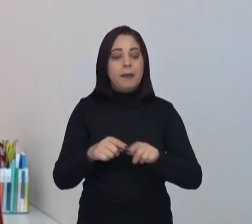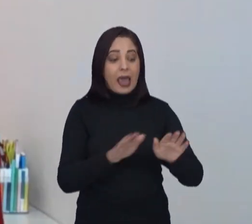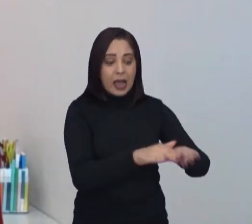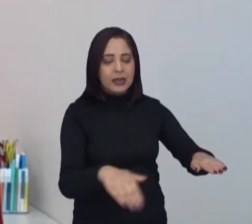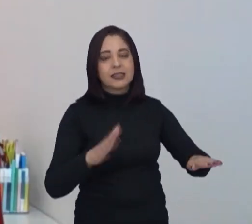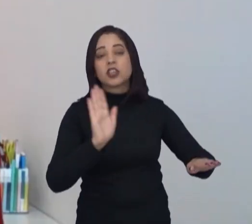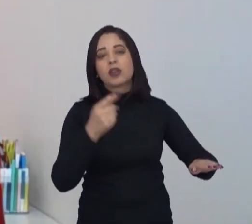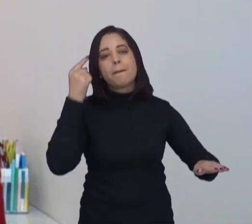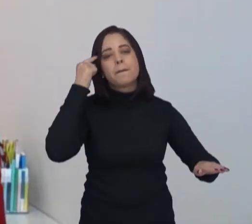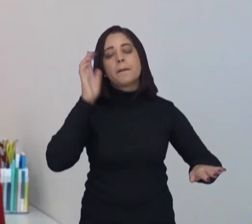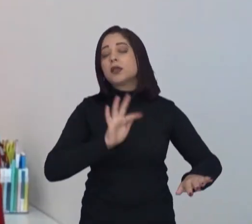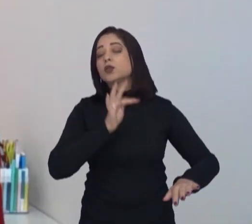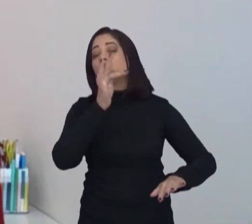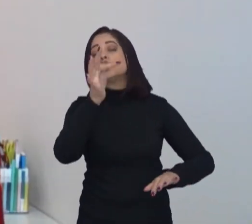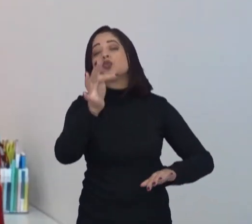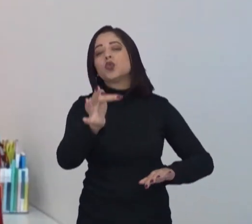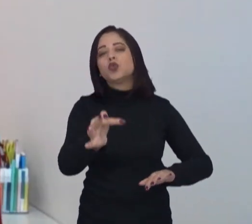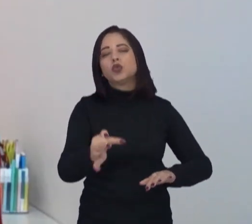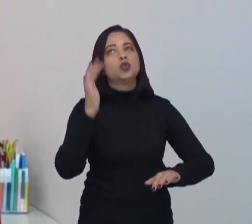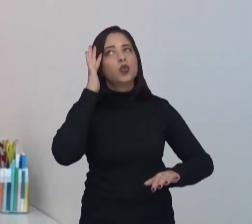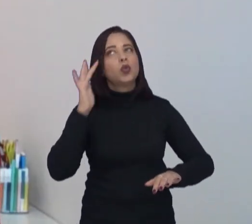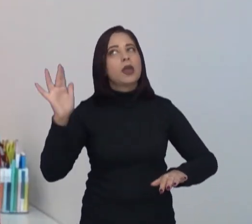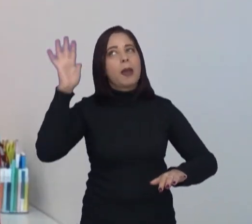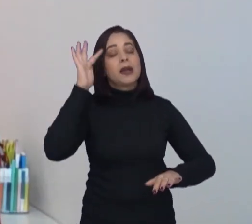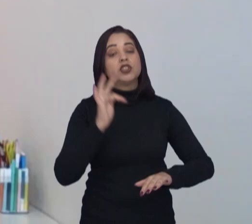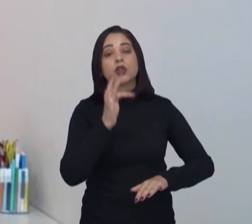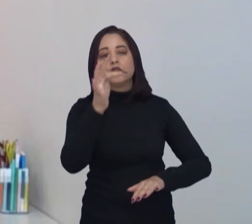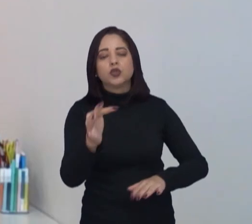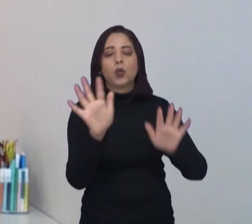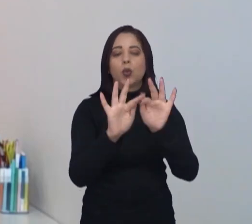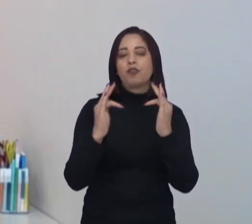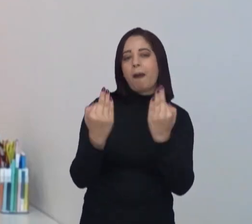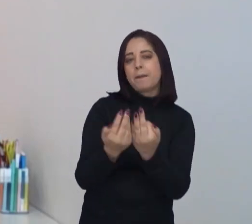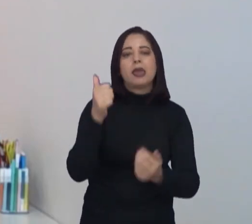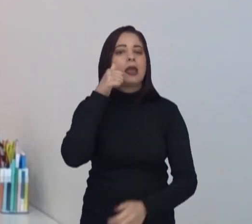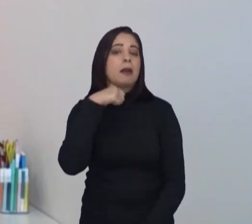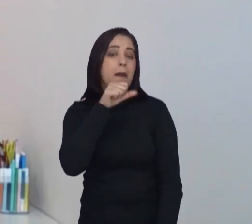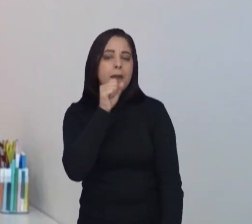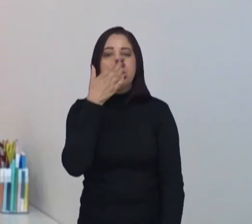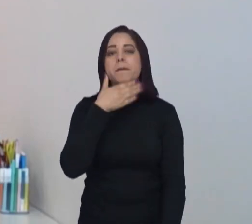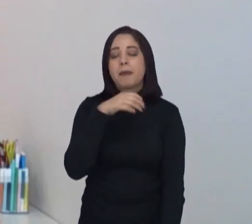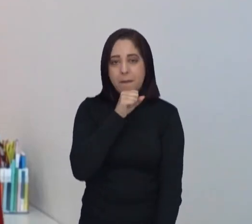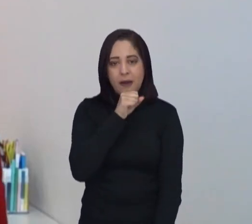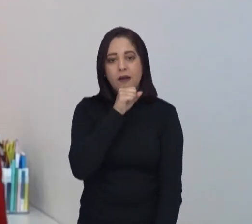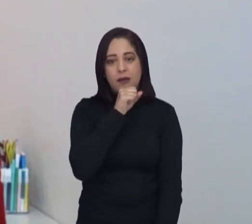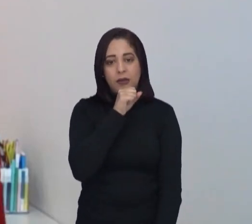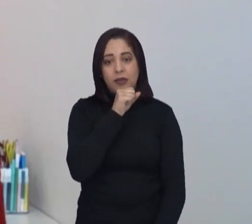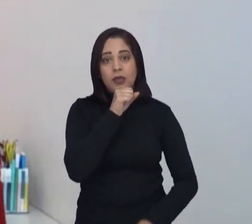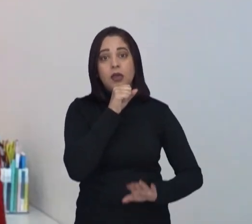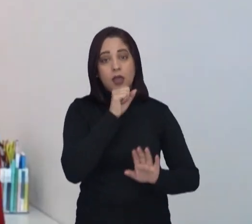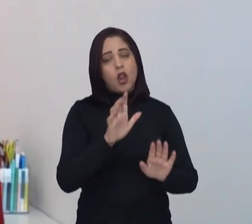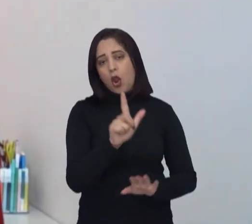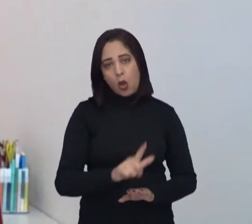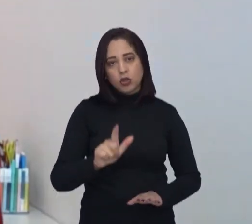né? Quanto às expectativas que eles criam em relação à família, aos pais, né? Então, assim, isso vai se